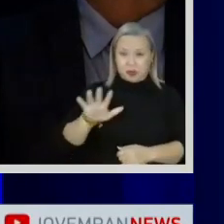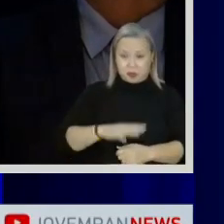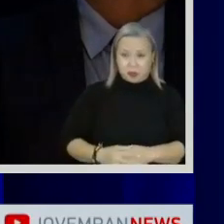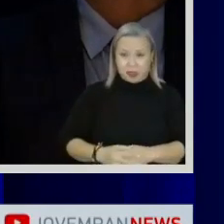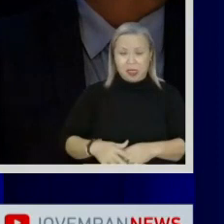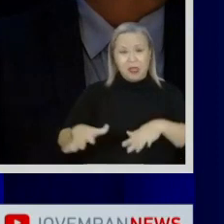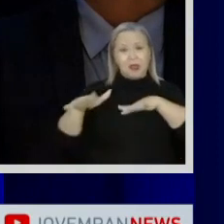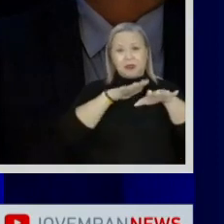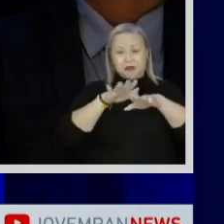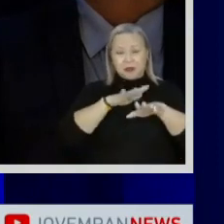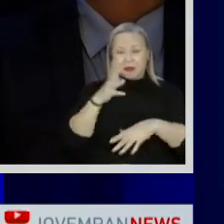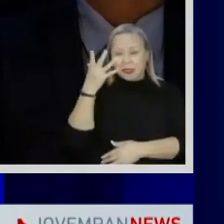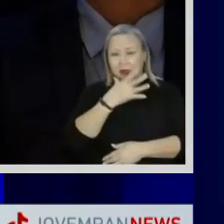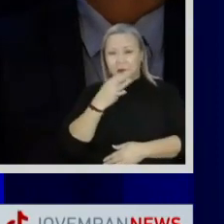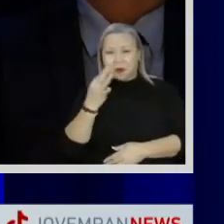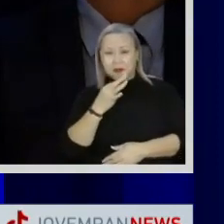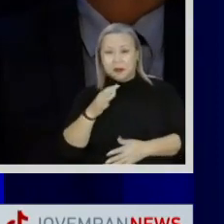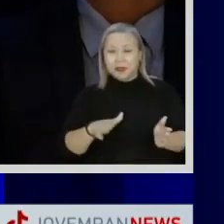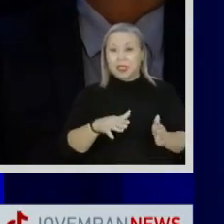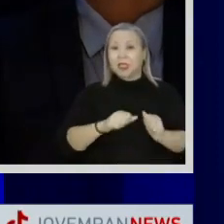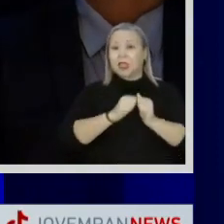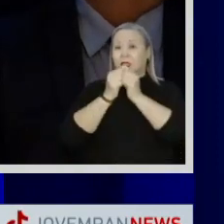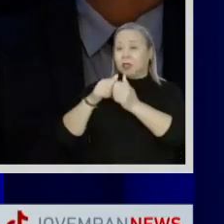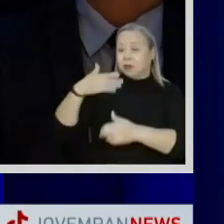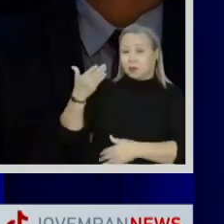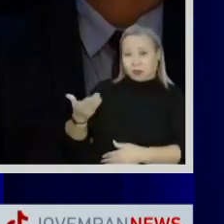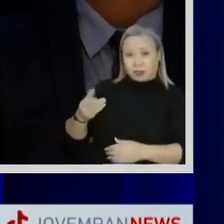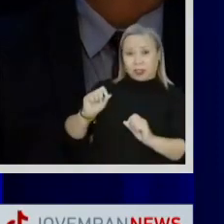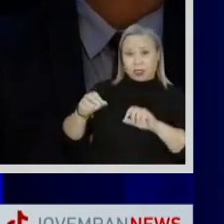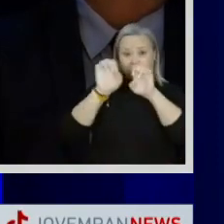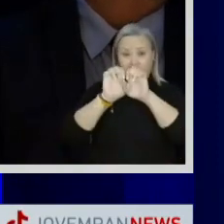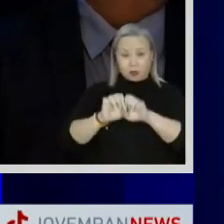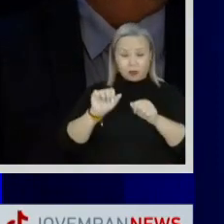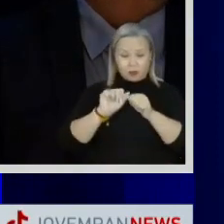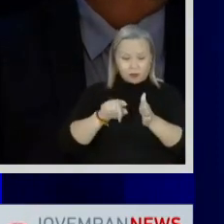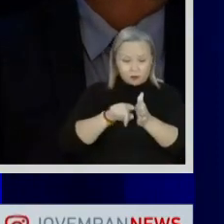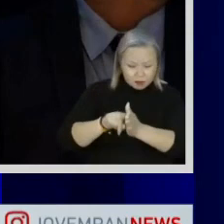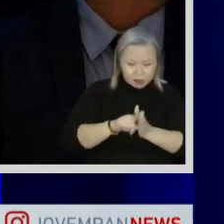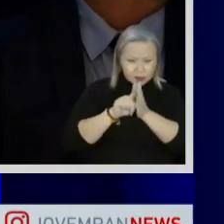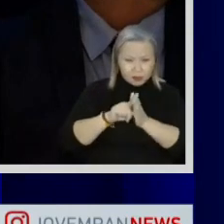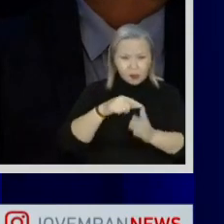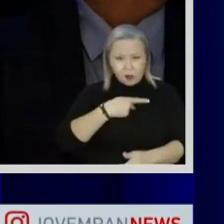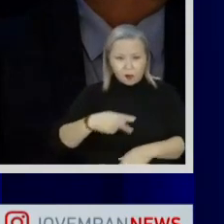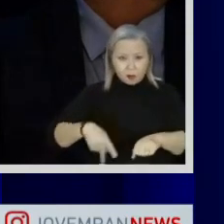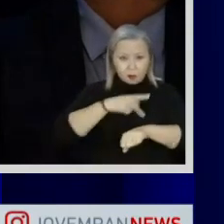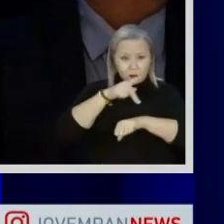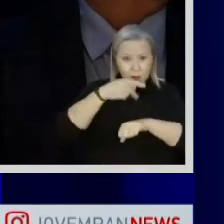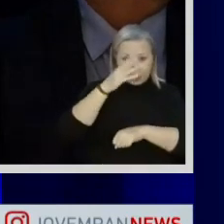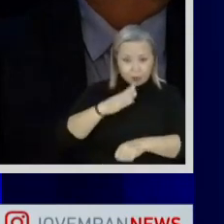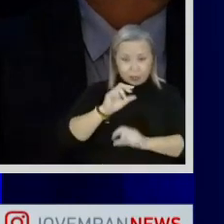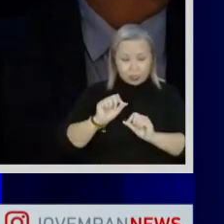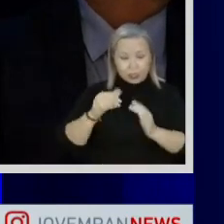Richthofen vir defender os pais. Porque é uma coisa absurda o que está acontecendo dentro do país, a perseguição que é muito clara